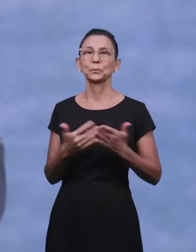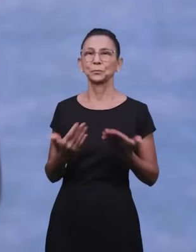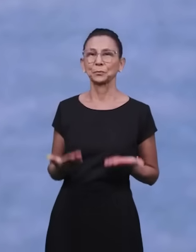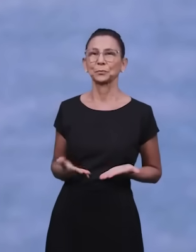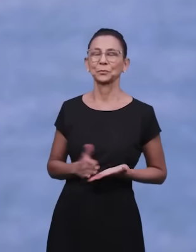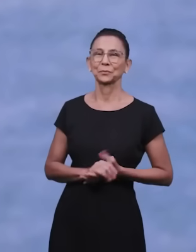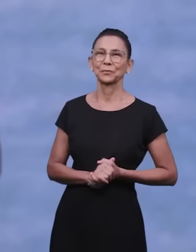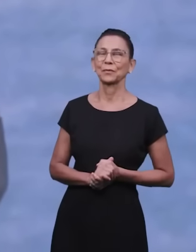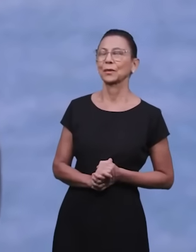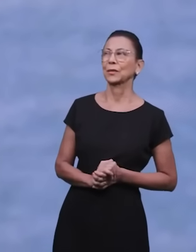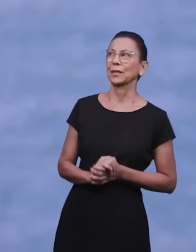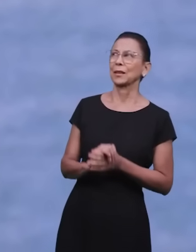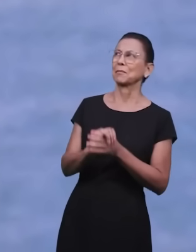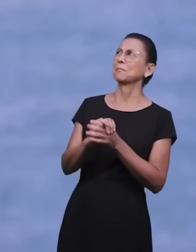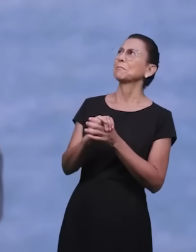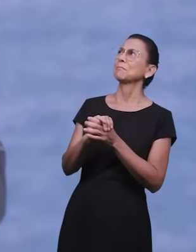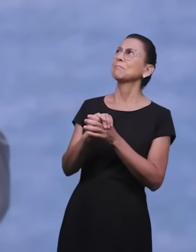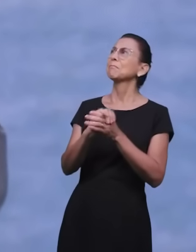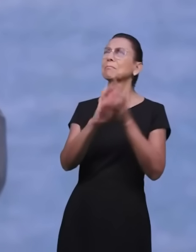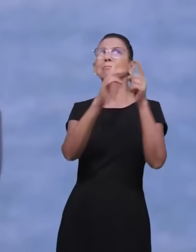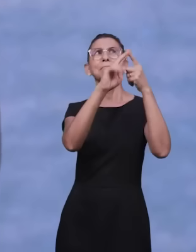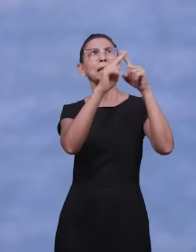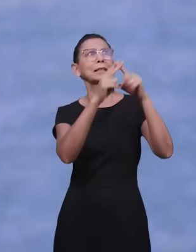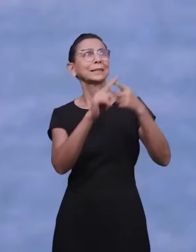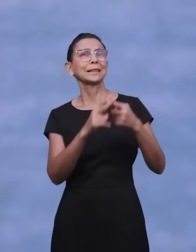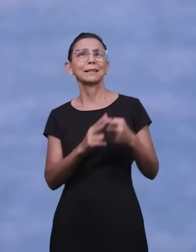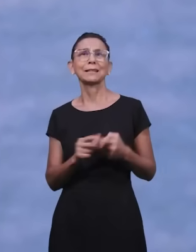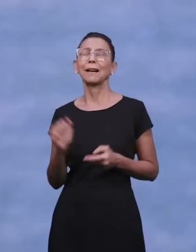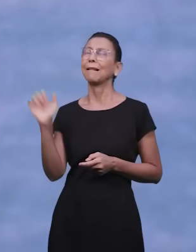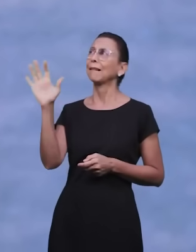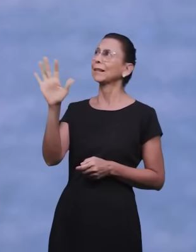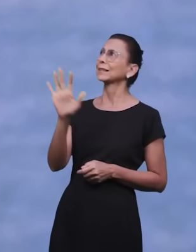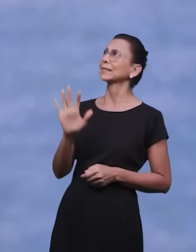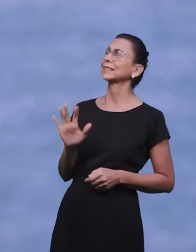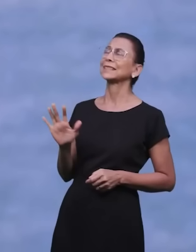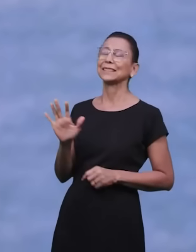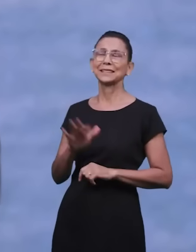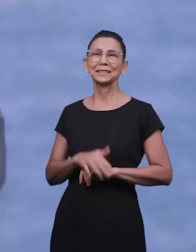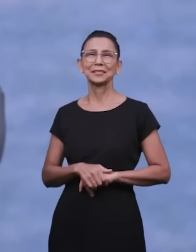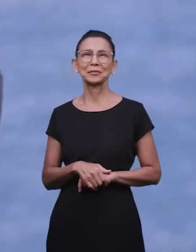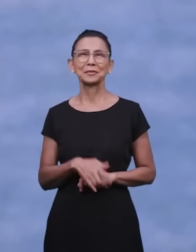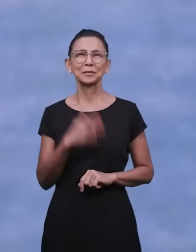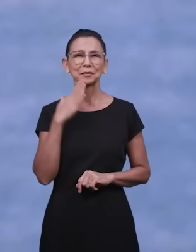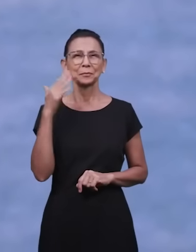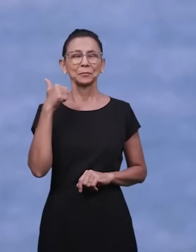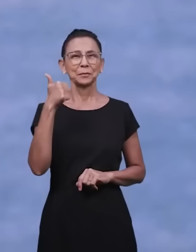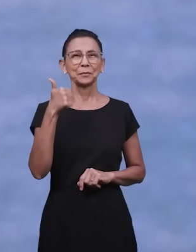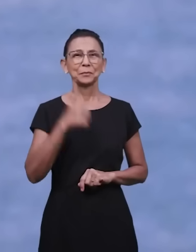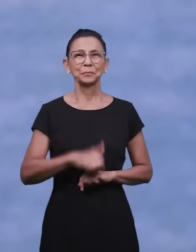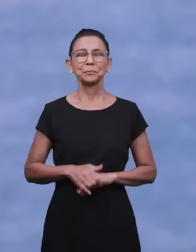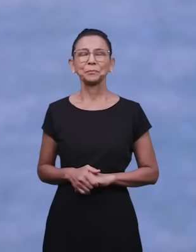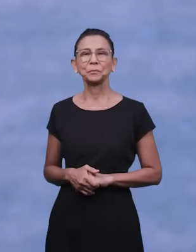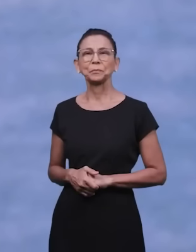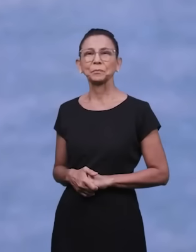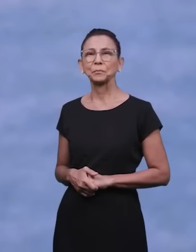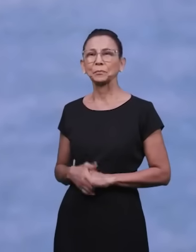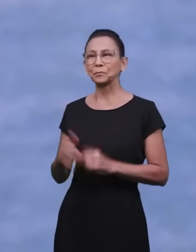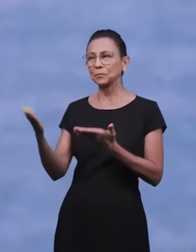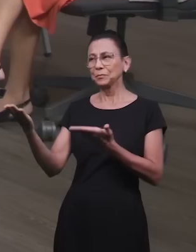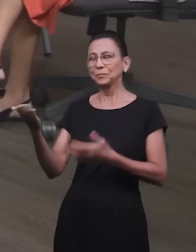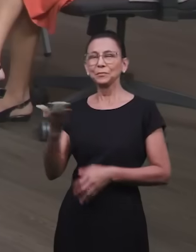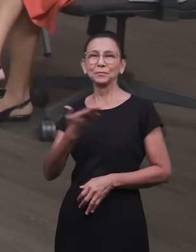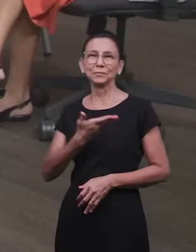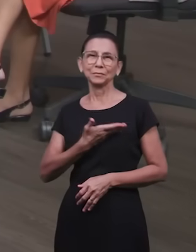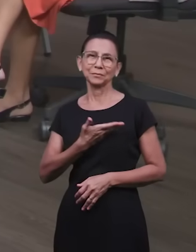deu uma mutada um pouquinho aqui no cenário e tal, tá melhorando, é isso mesmo. Estamos seguindo sempre em frente. Comigo aqui também, minha